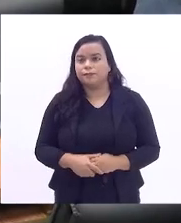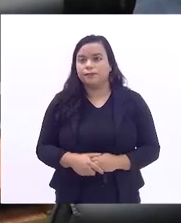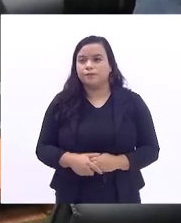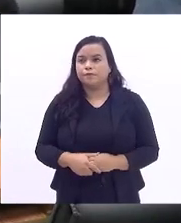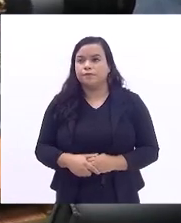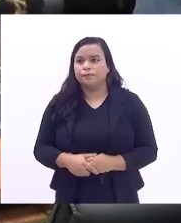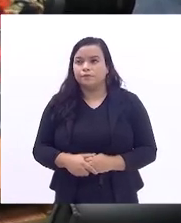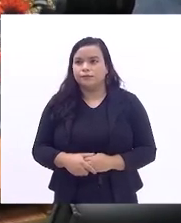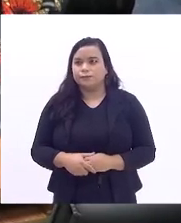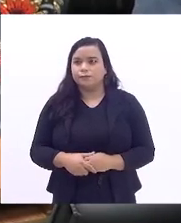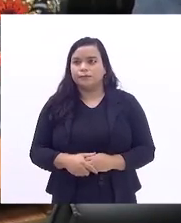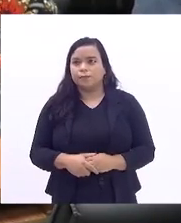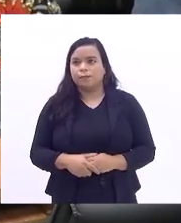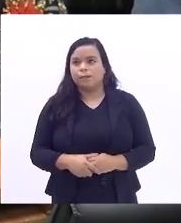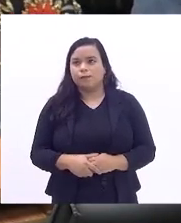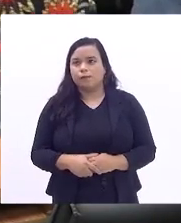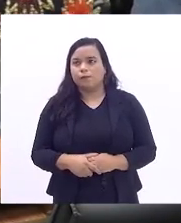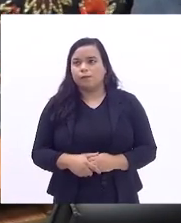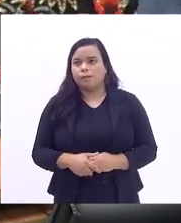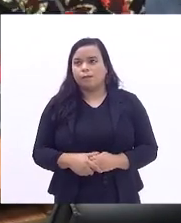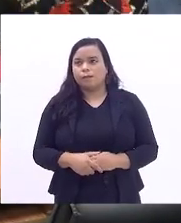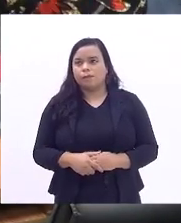E aí